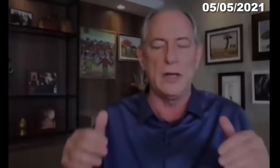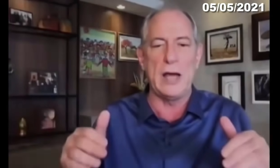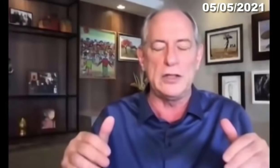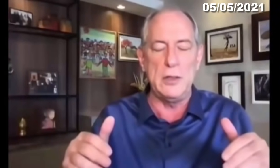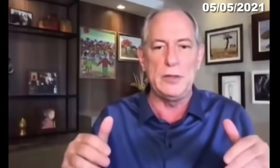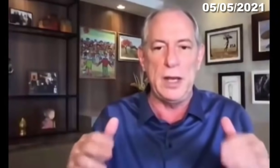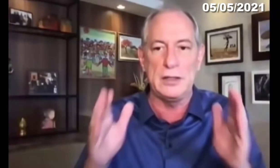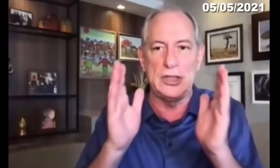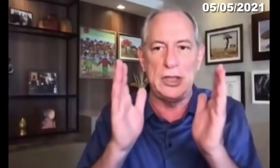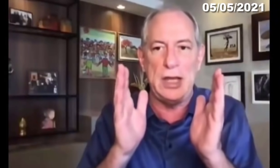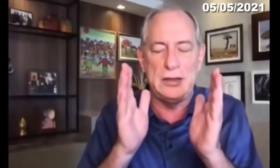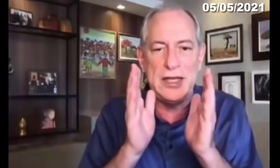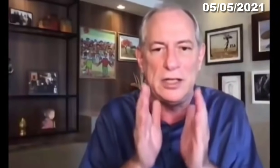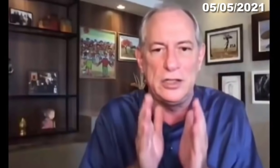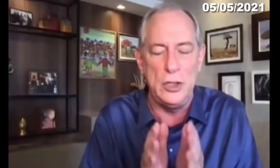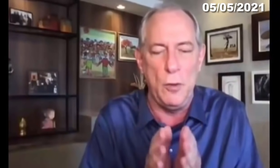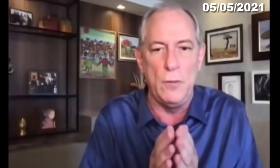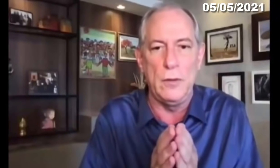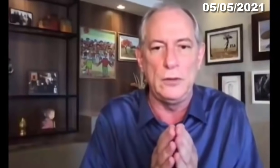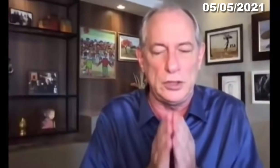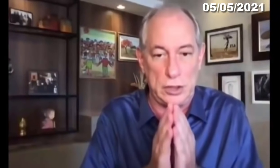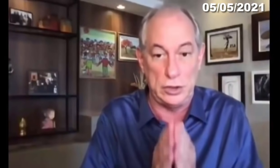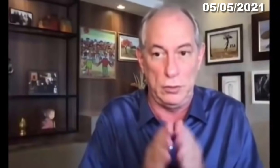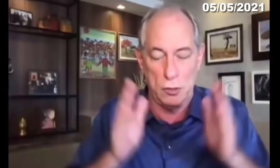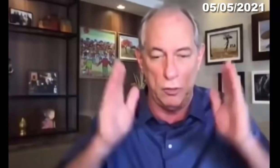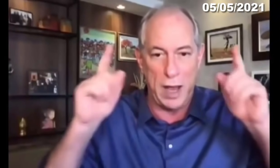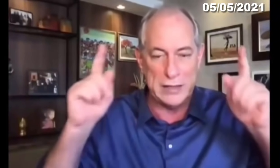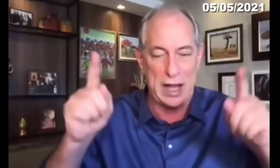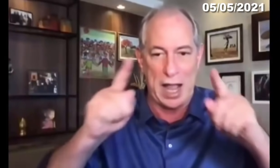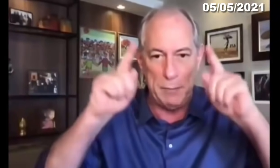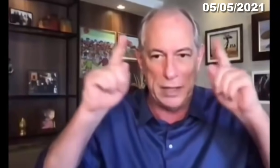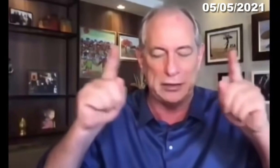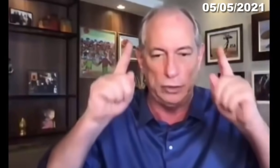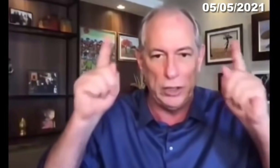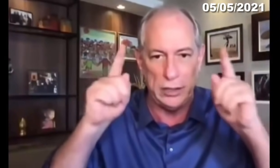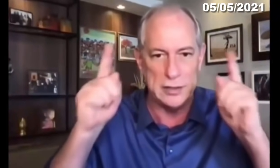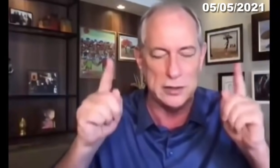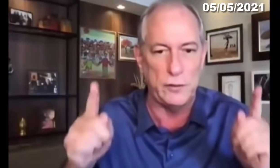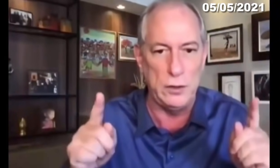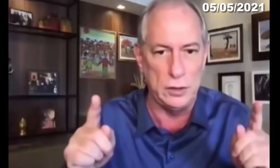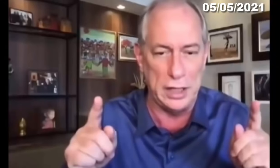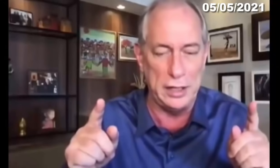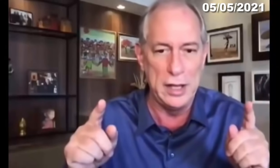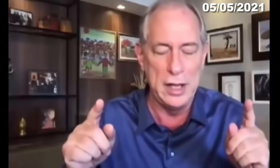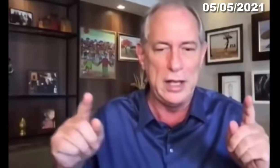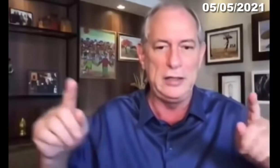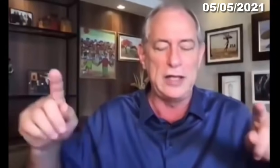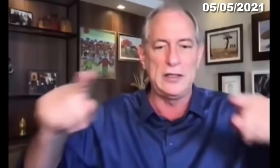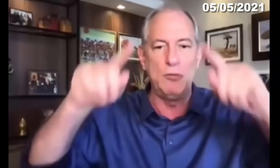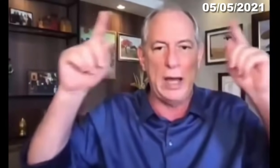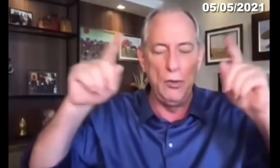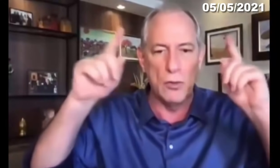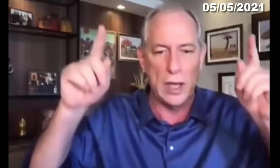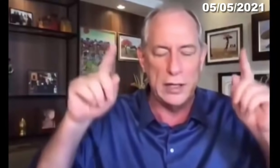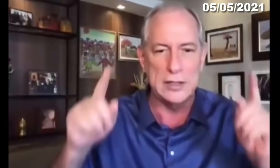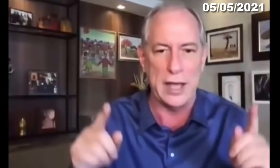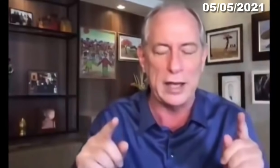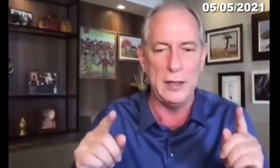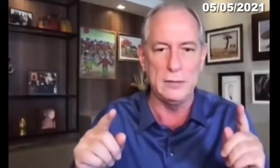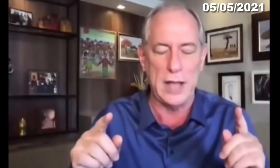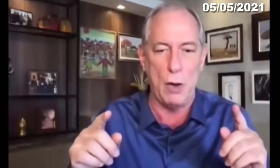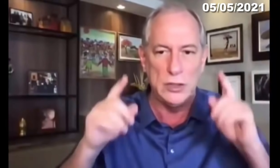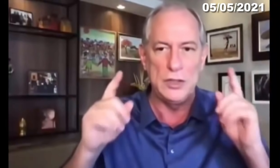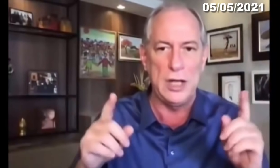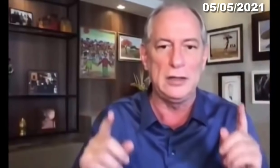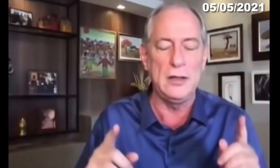O Bolsonaro simplesmente decidiu com base na cabeça doida desses filhos dele e desses malucos que ele